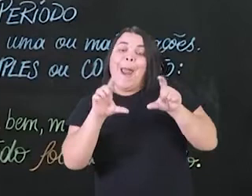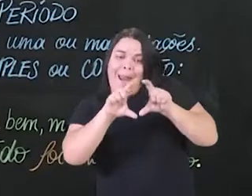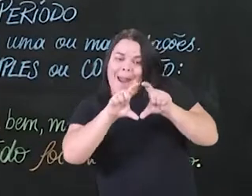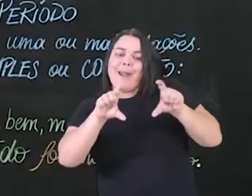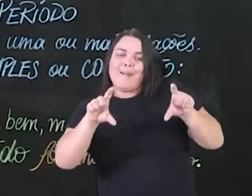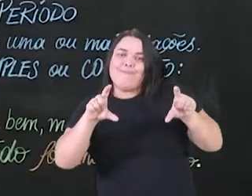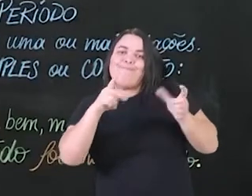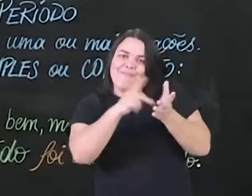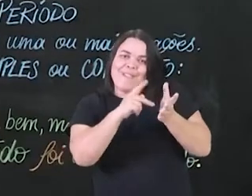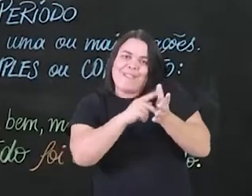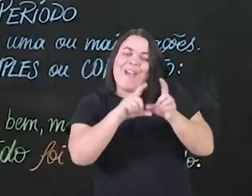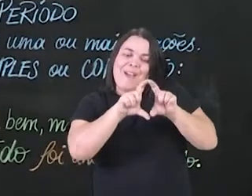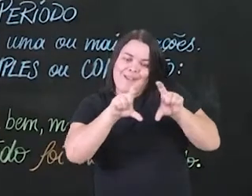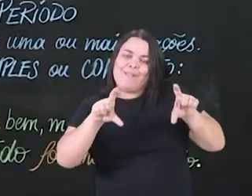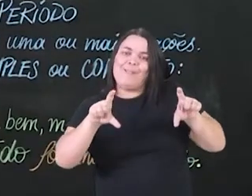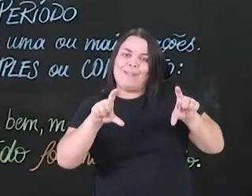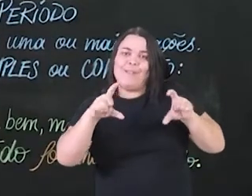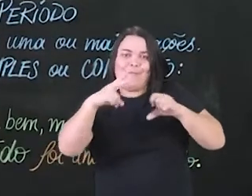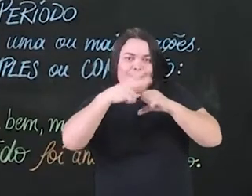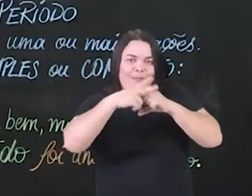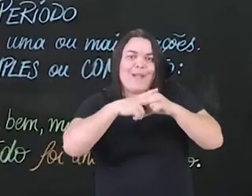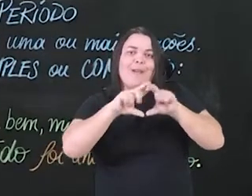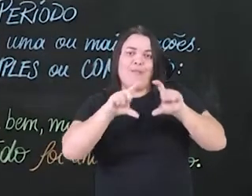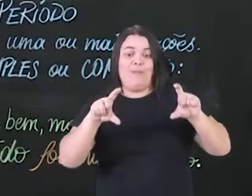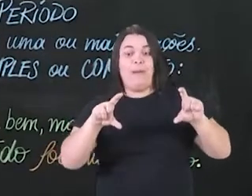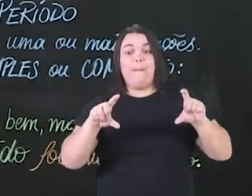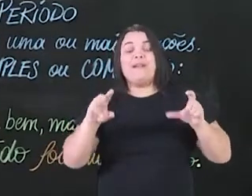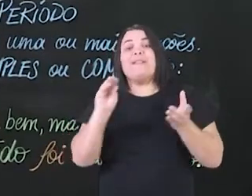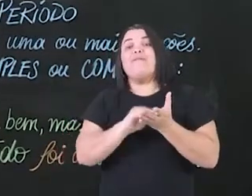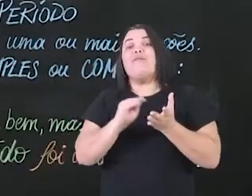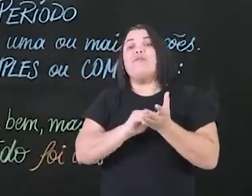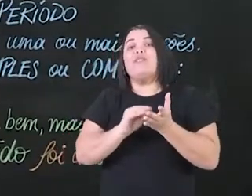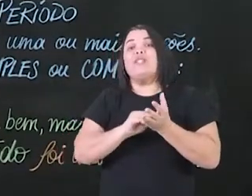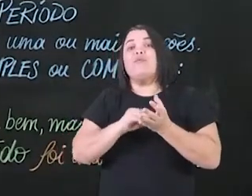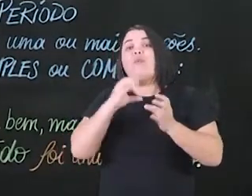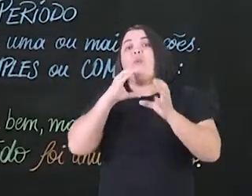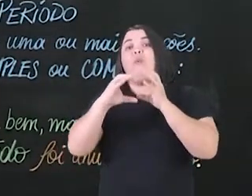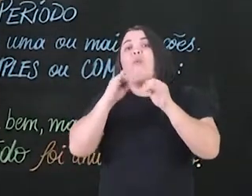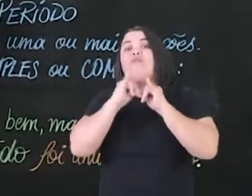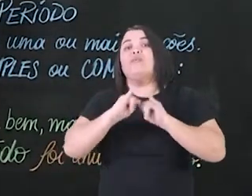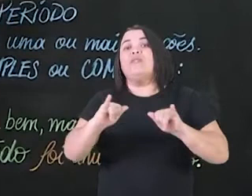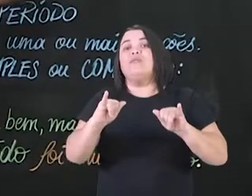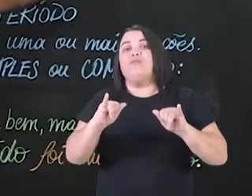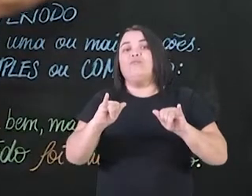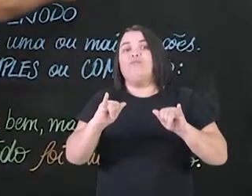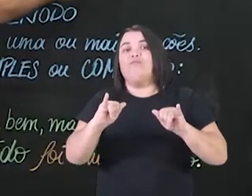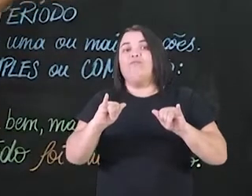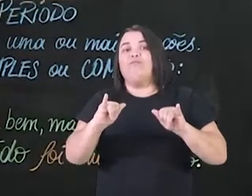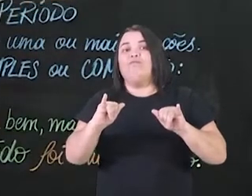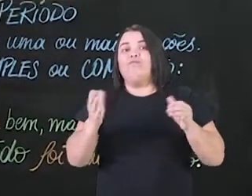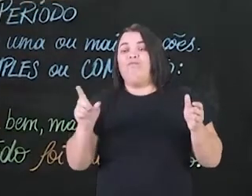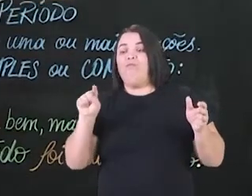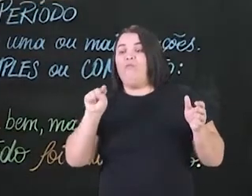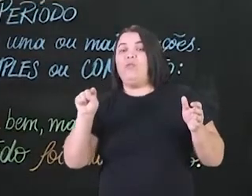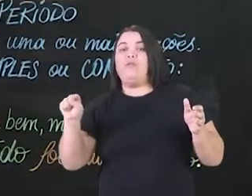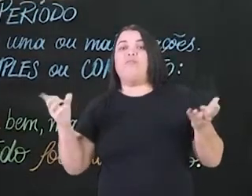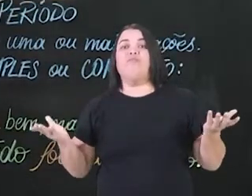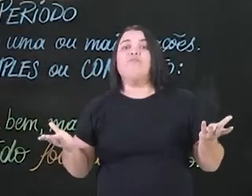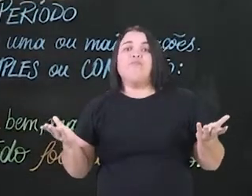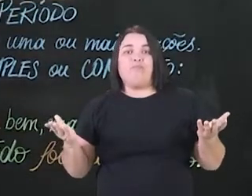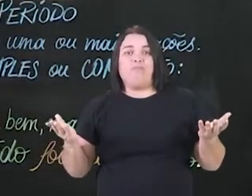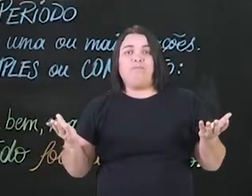mesmo que ela não tenha sentido completo, porque ela tem a presença de um verbo, mesmo que não tenha